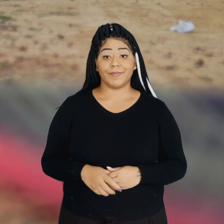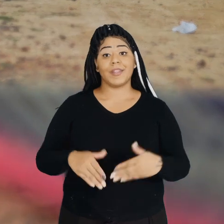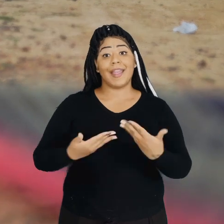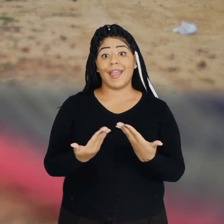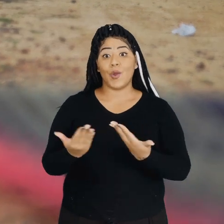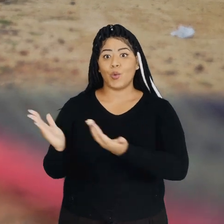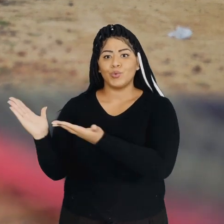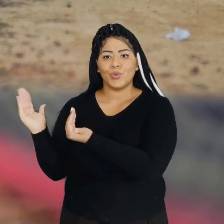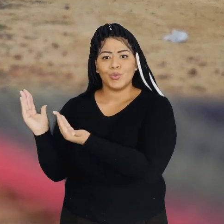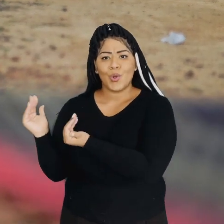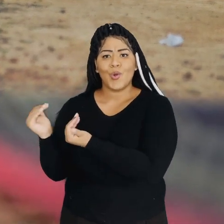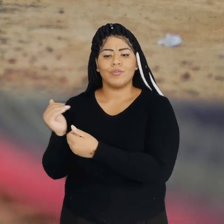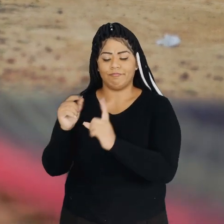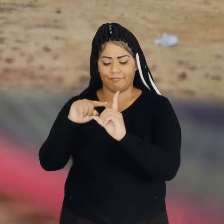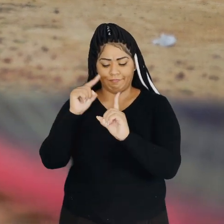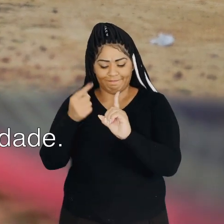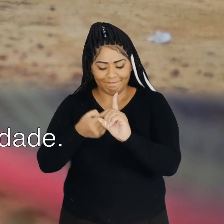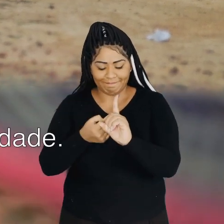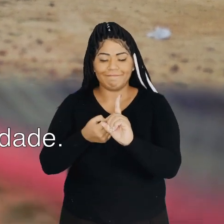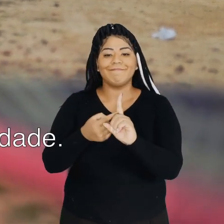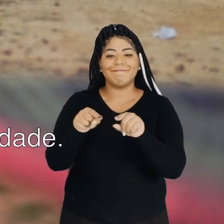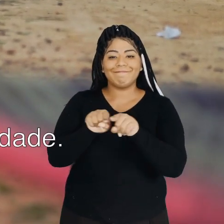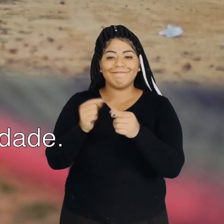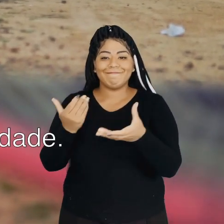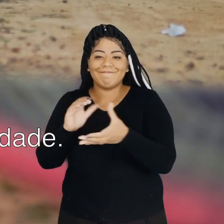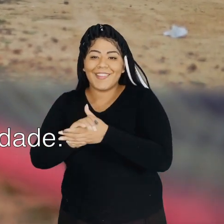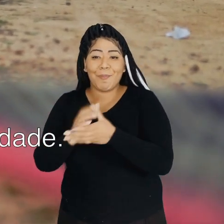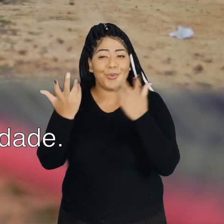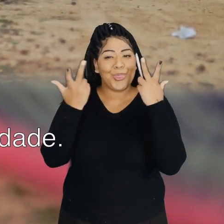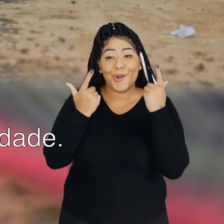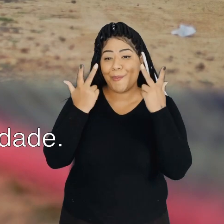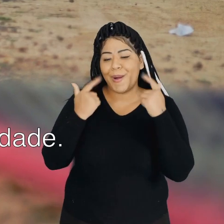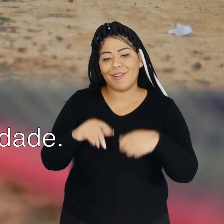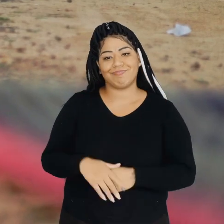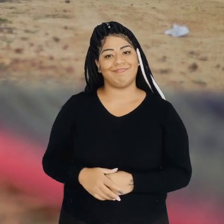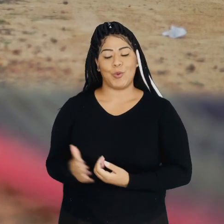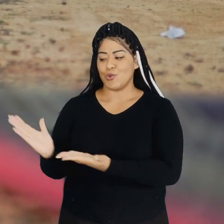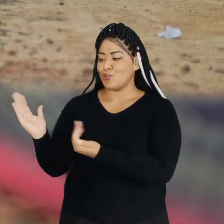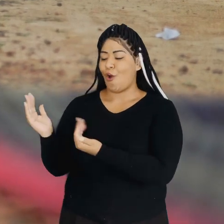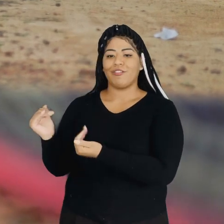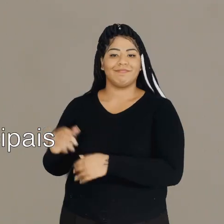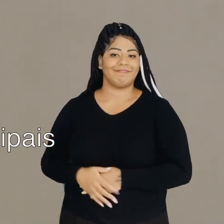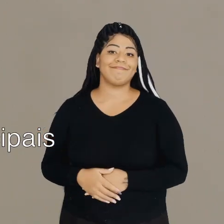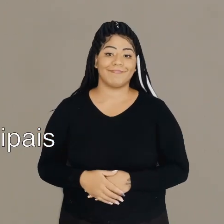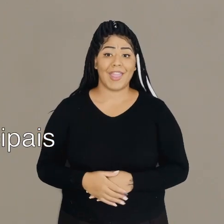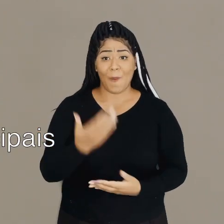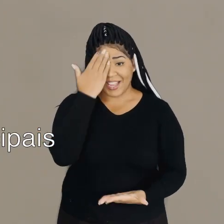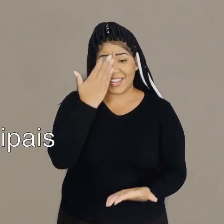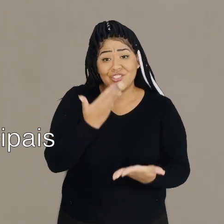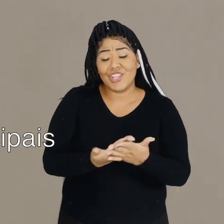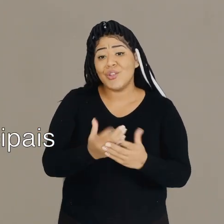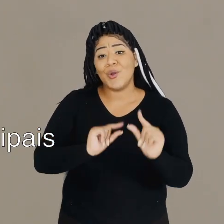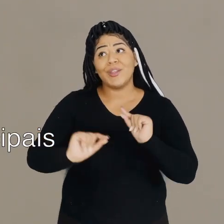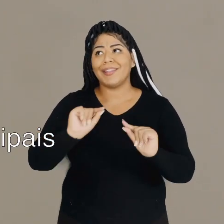A gravidez na adolescência e o casamento infantil é muito comum aqui na minha comunidade. Eu acredito que